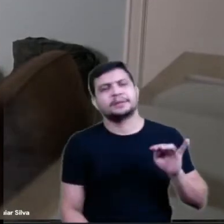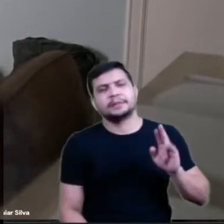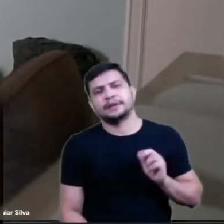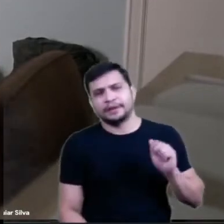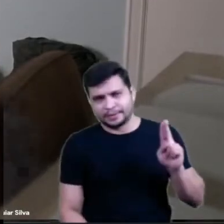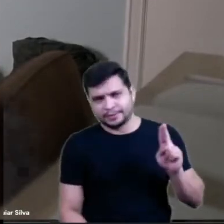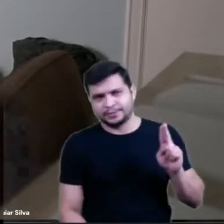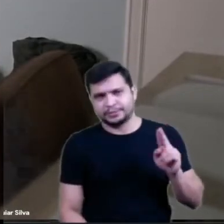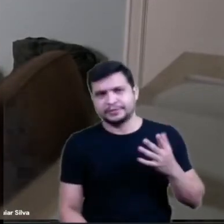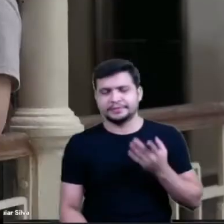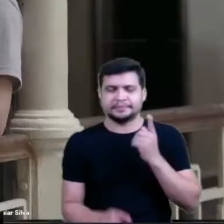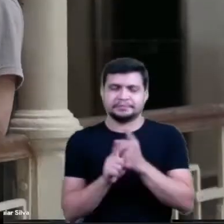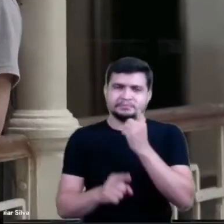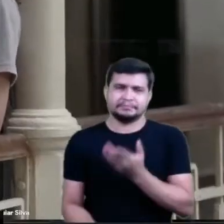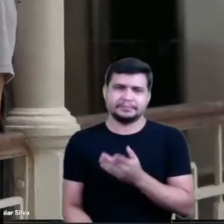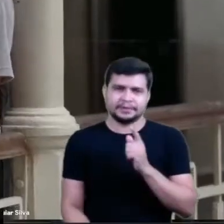Gabriel.